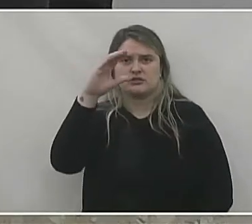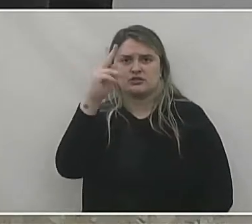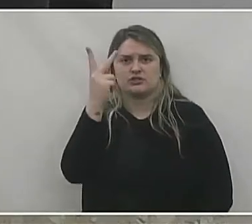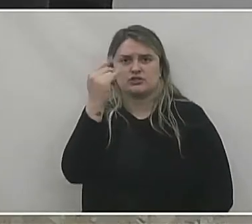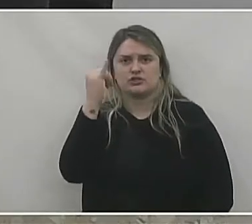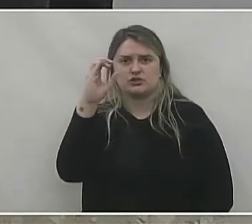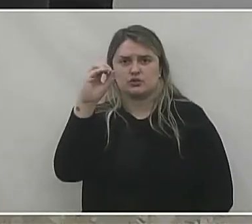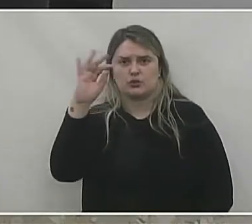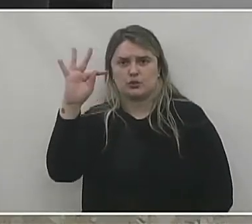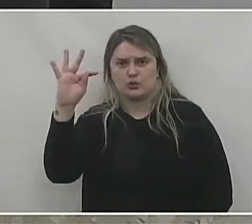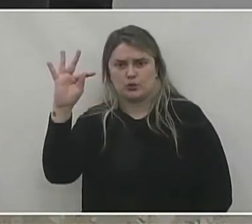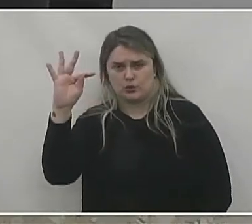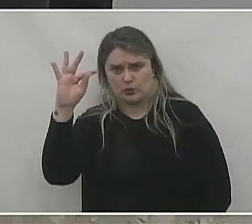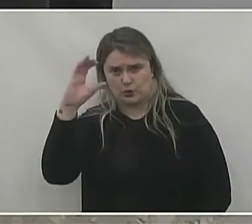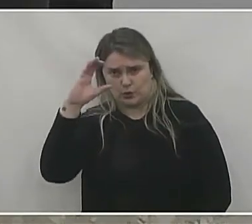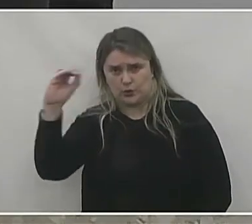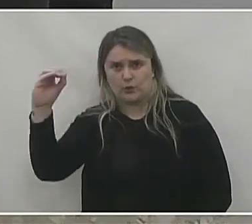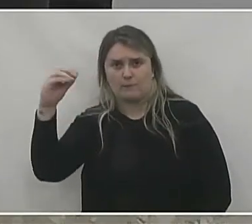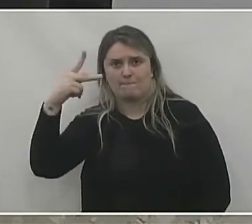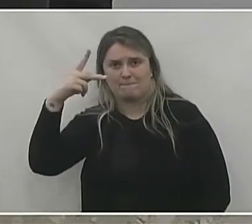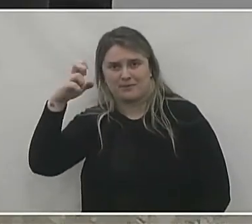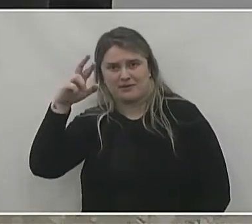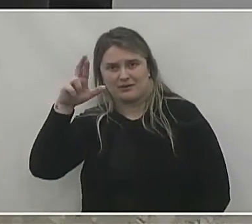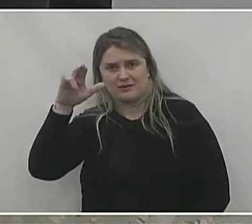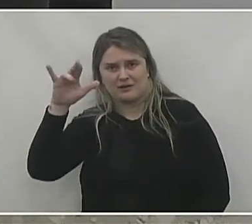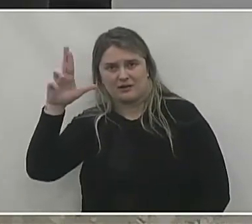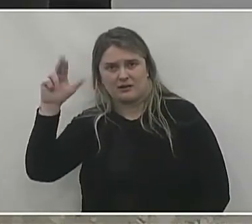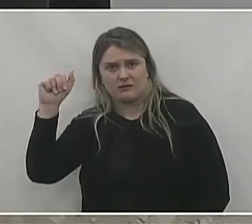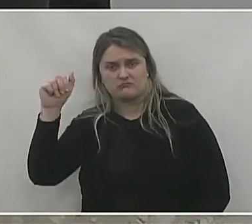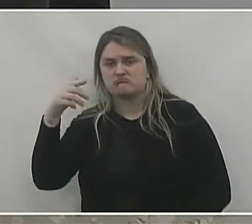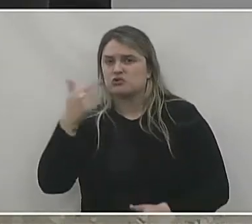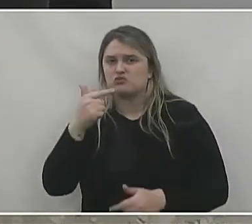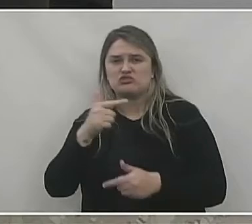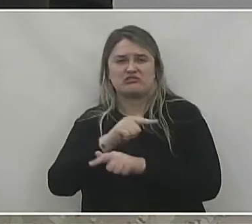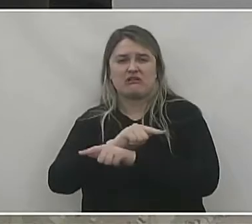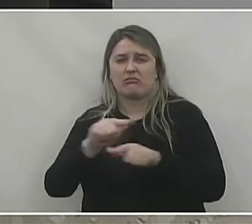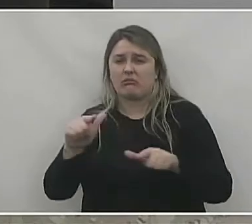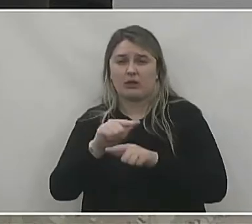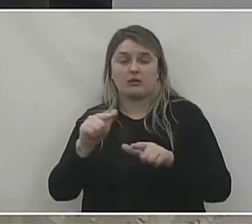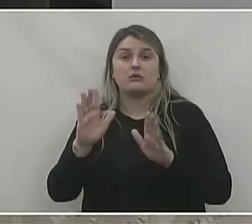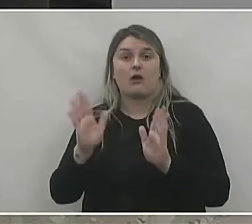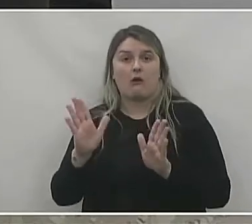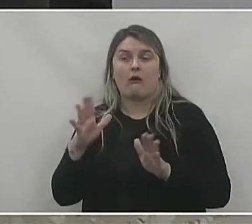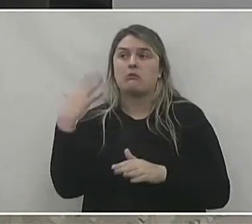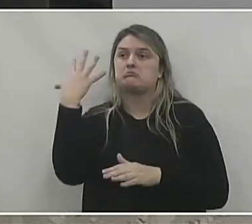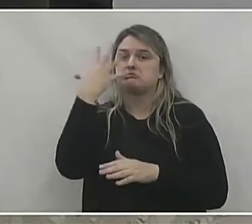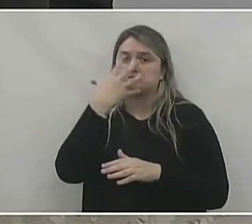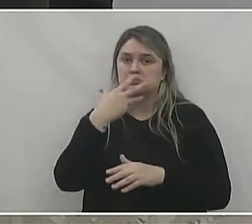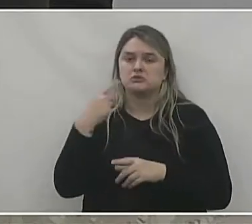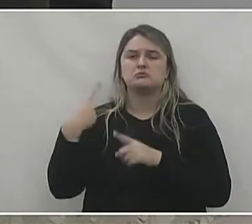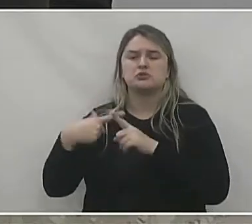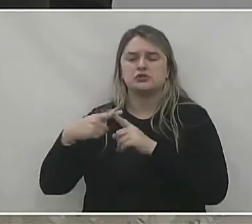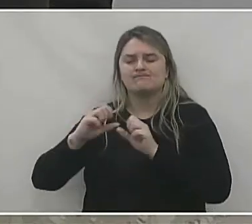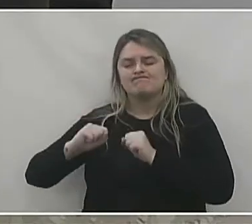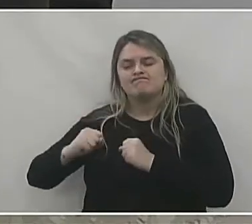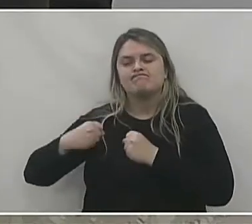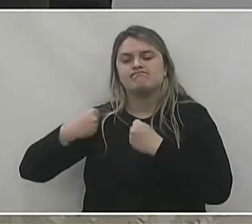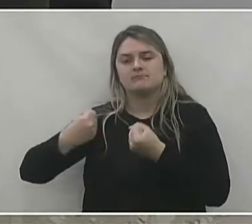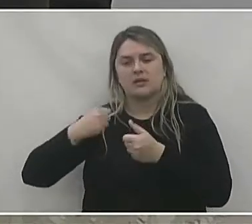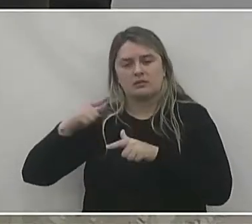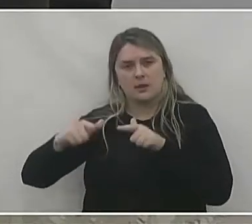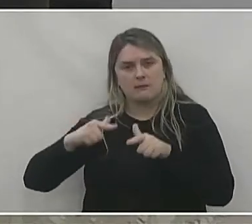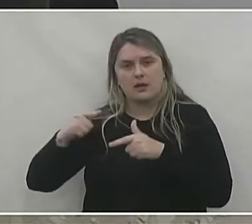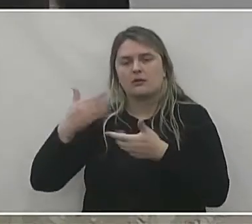Pastucci, de diversas áreas esportivas, e hoje a gente vê que beleza que está, graças ao esforço de todos.